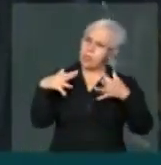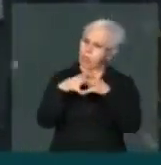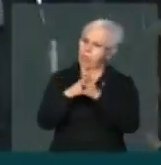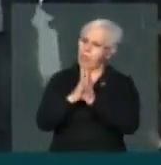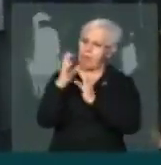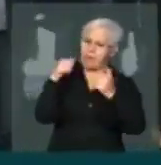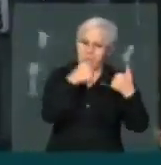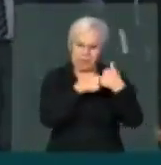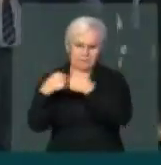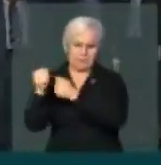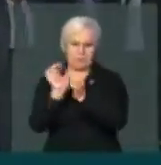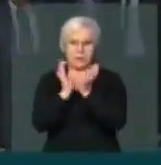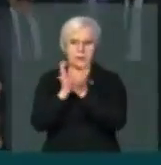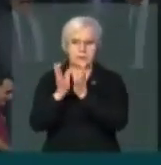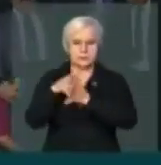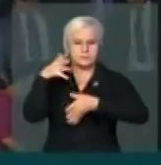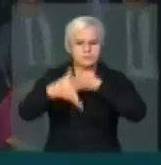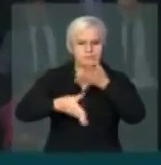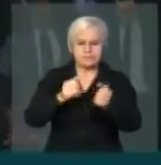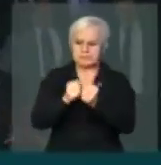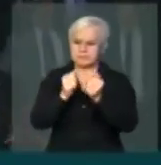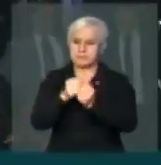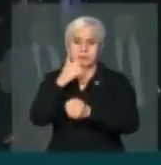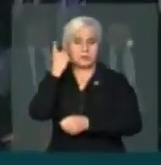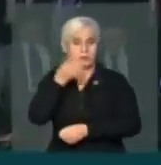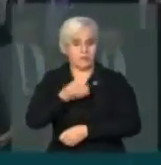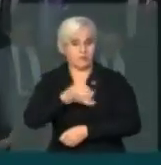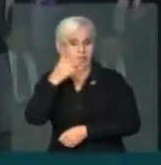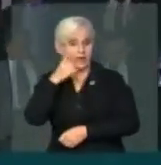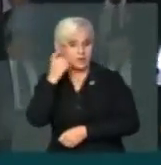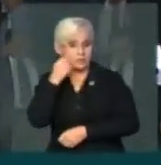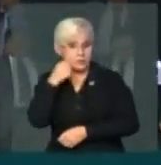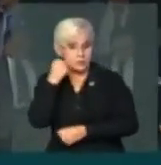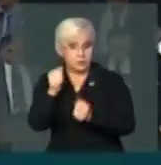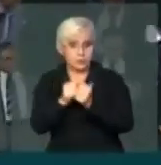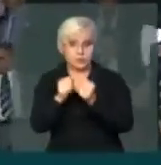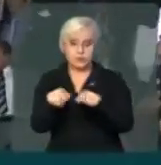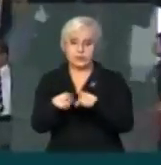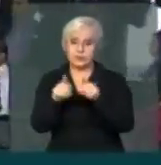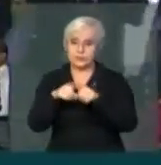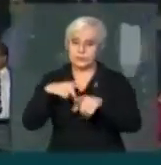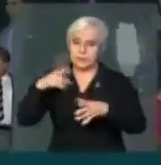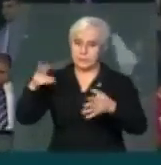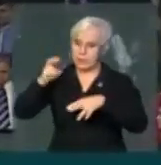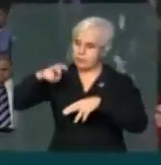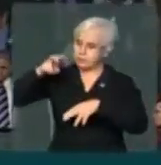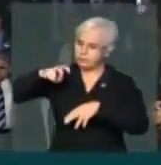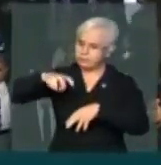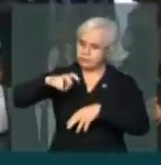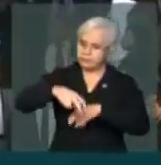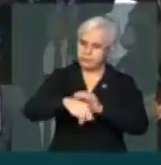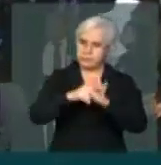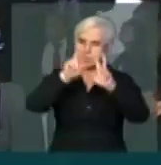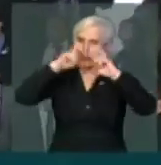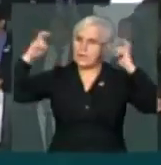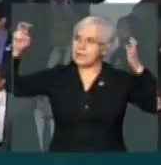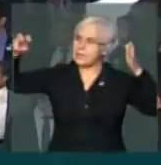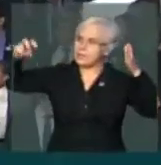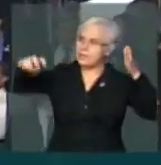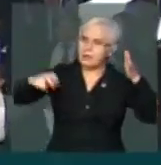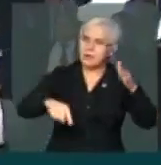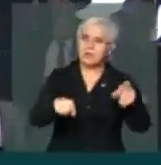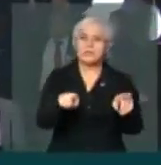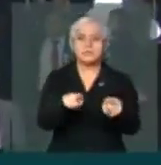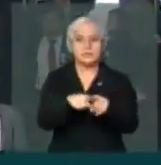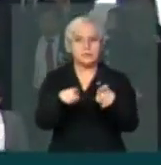de manifestantes, parlamentares, vemos vários parlamentares agora na imagem descendo as escadarias das galerias, e